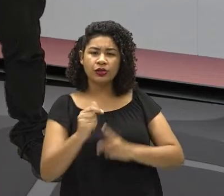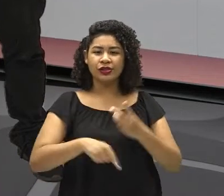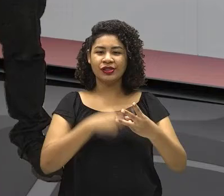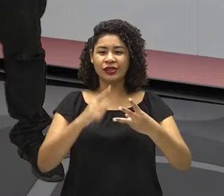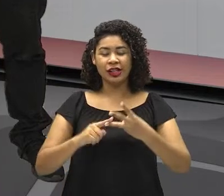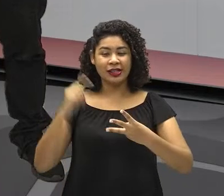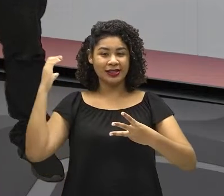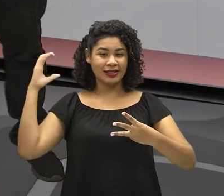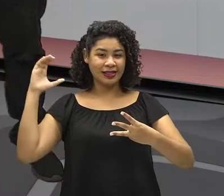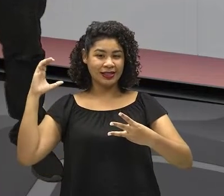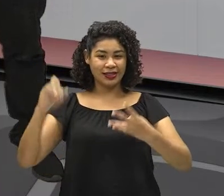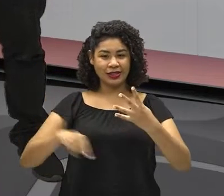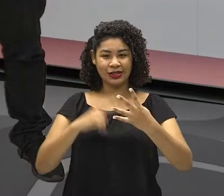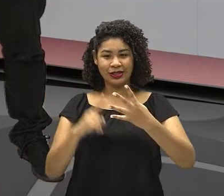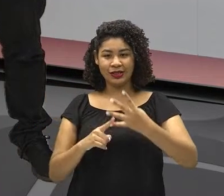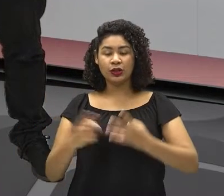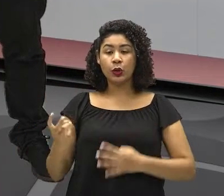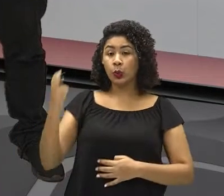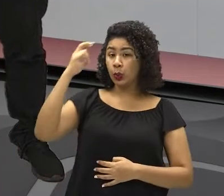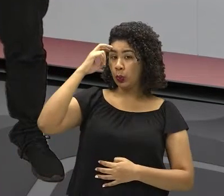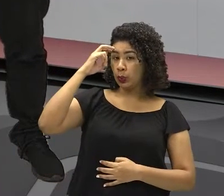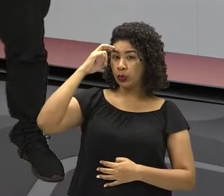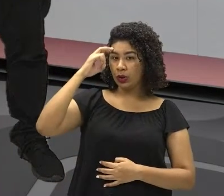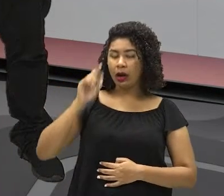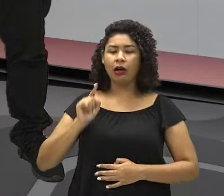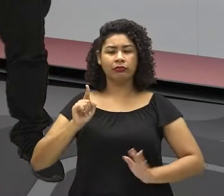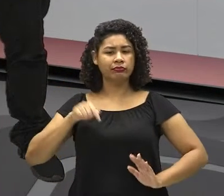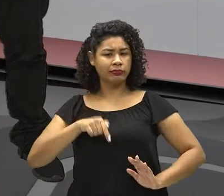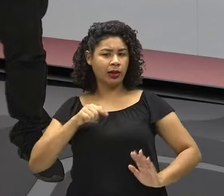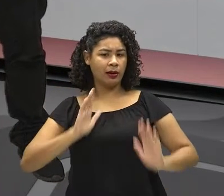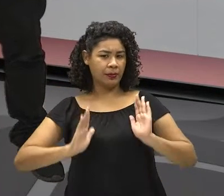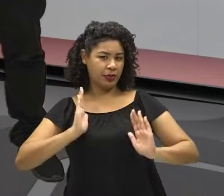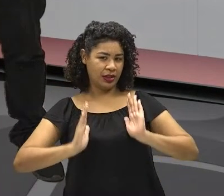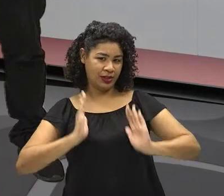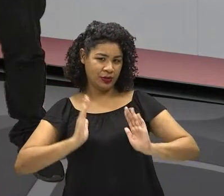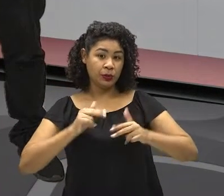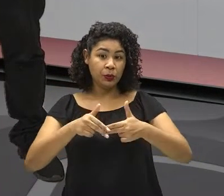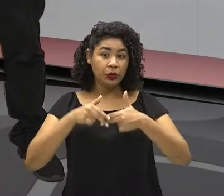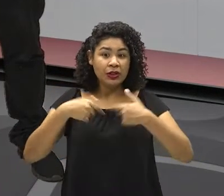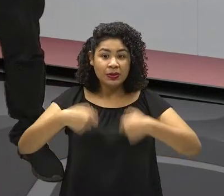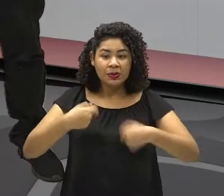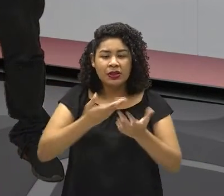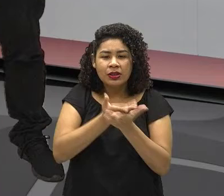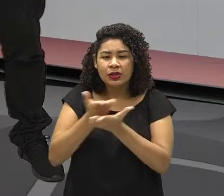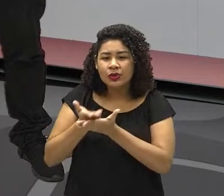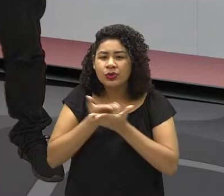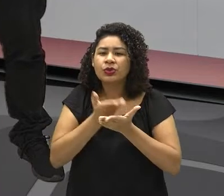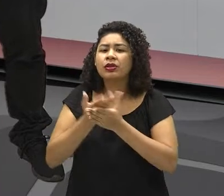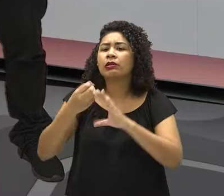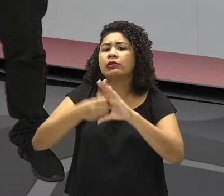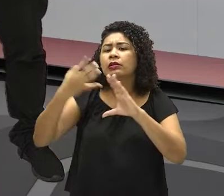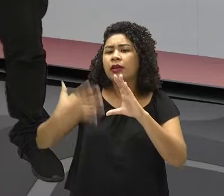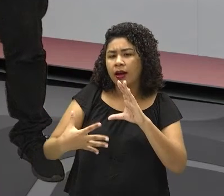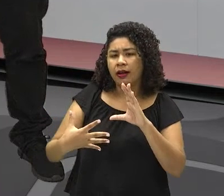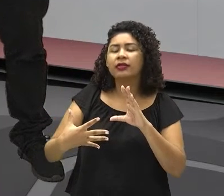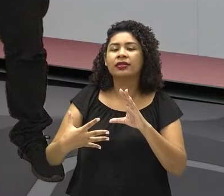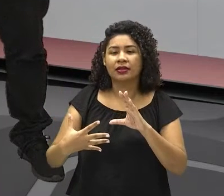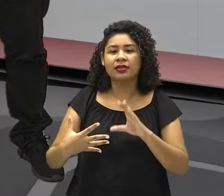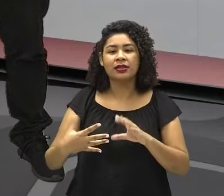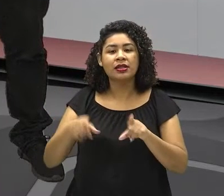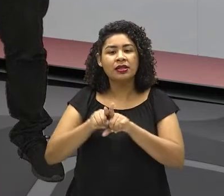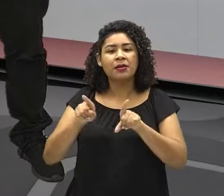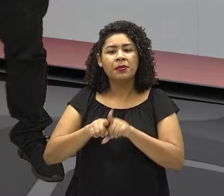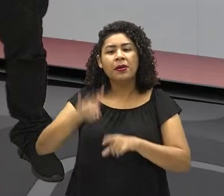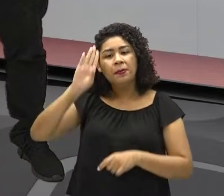e culturais daquele momento. Então a gente tem que rever, reforçar algumas dessas características e ver alguns dos